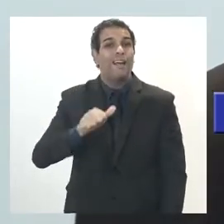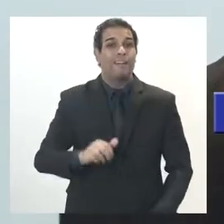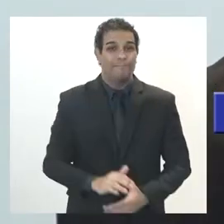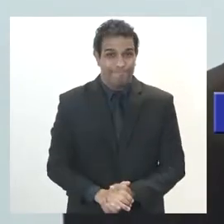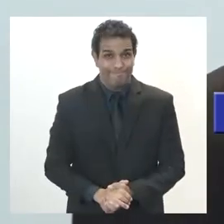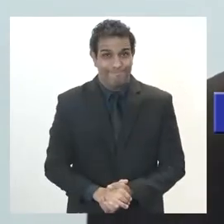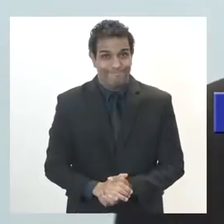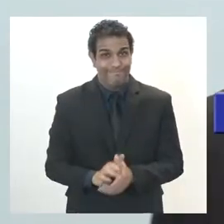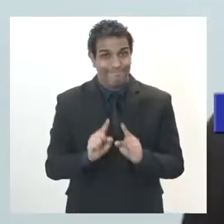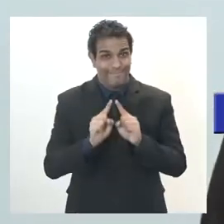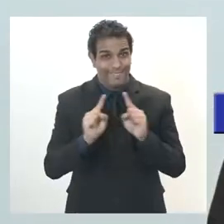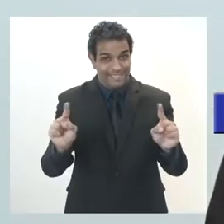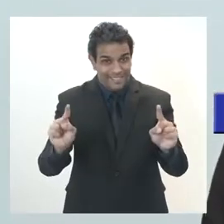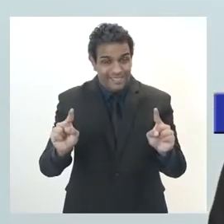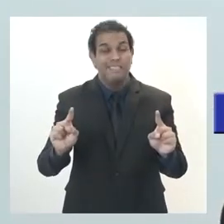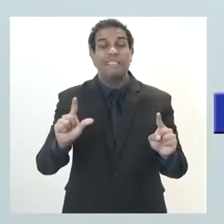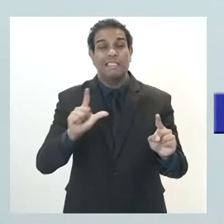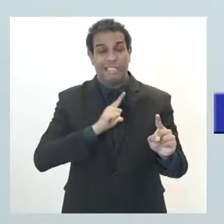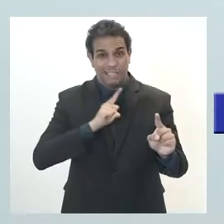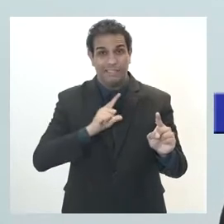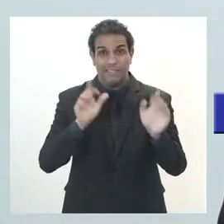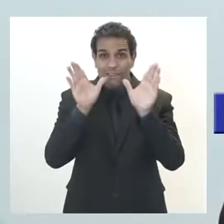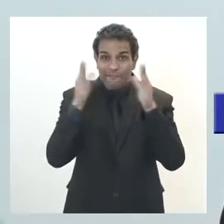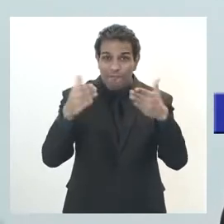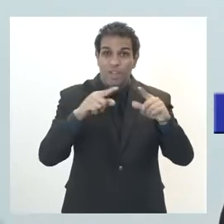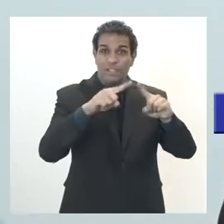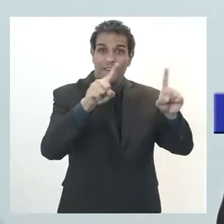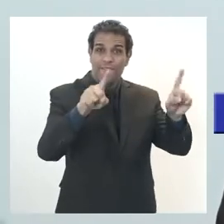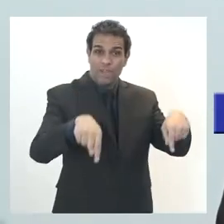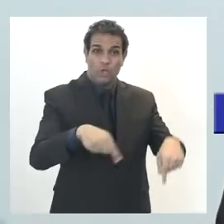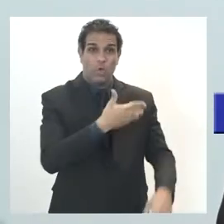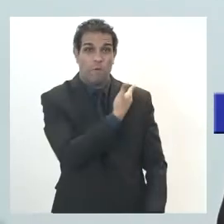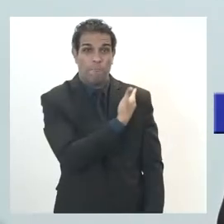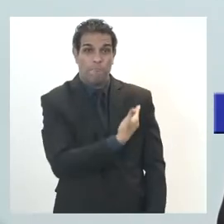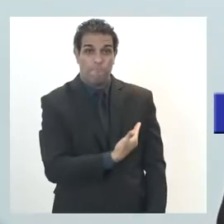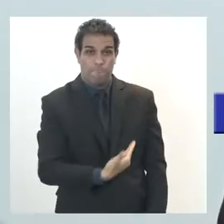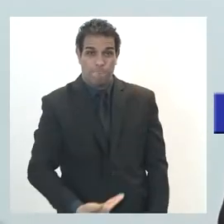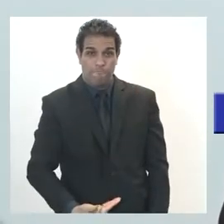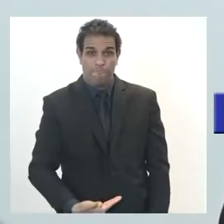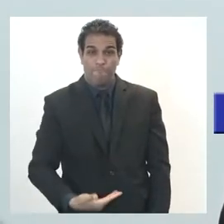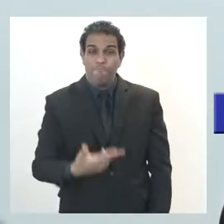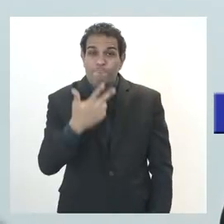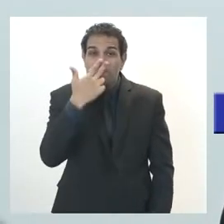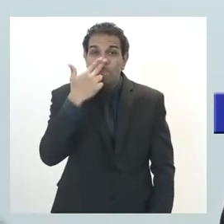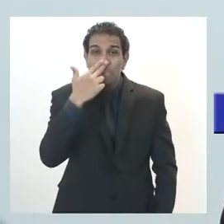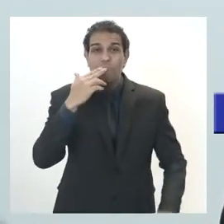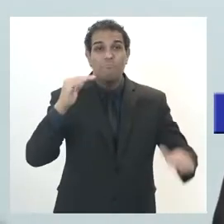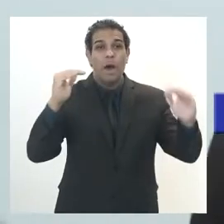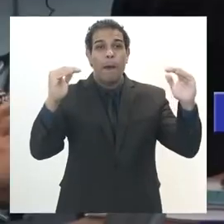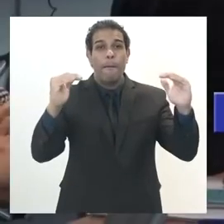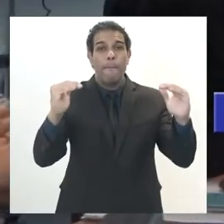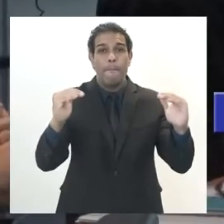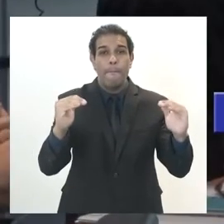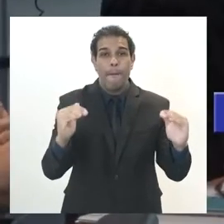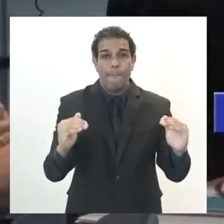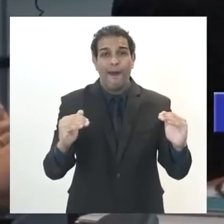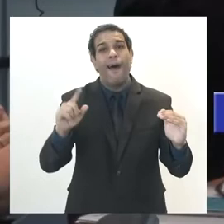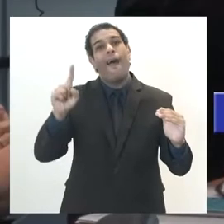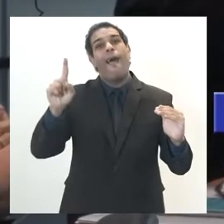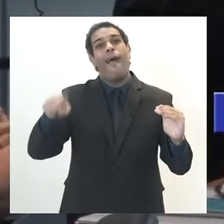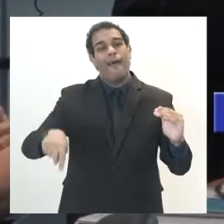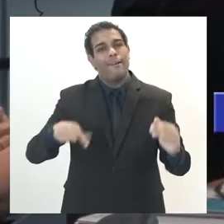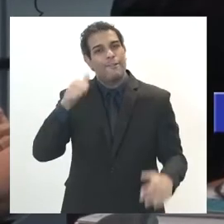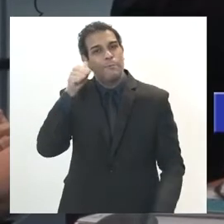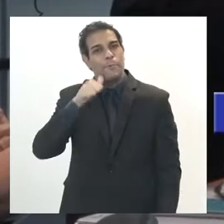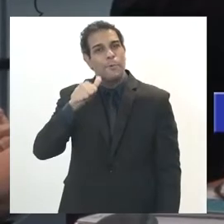parcela da sociedade no serviço público que vai ser atacada mais contundentemente que essa reforma só